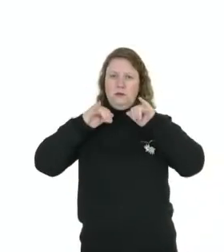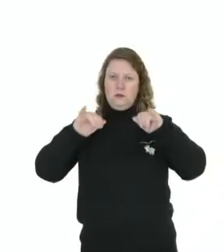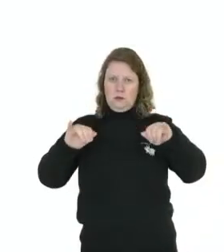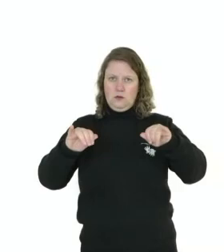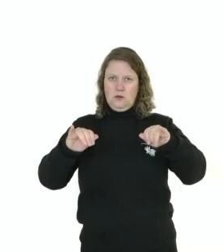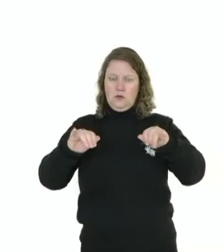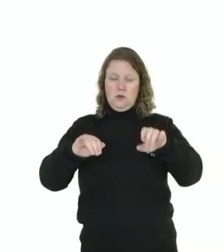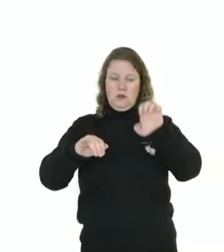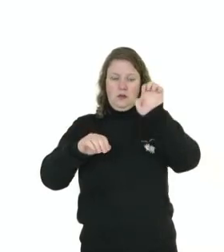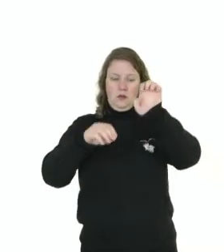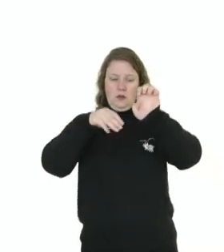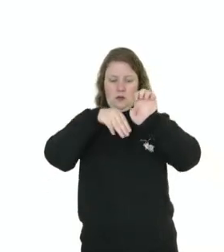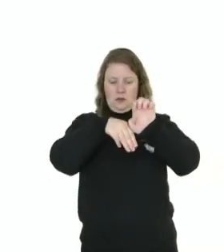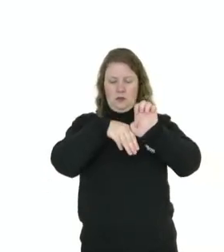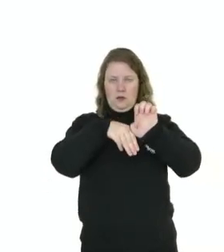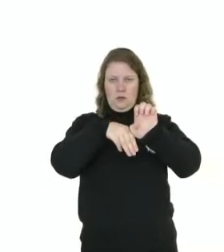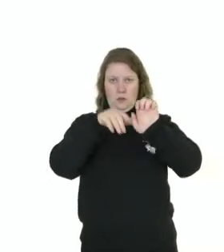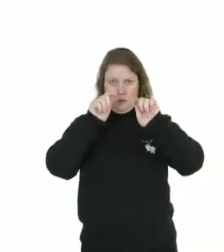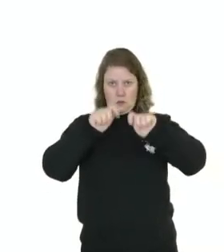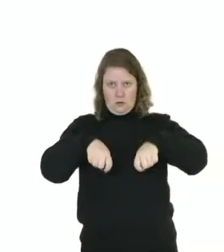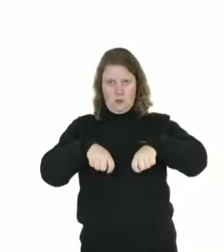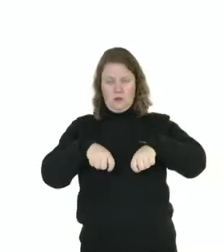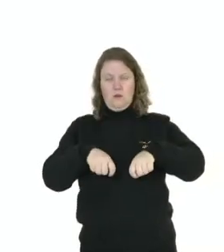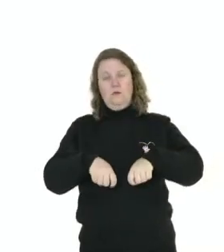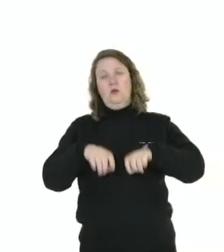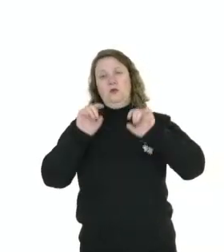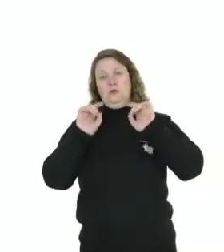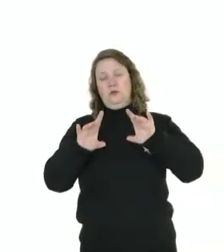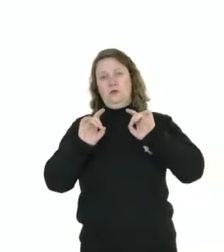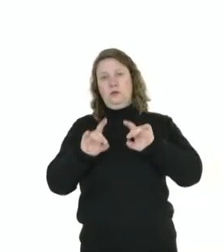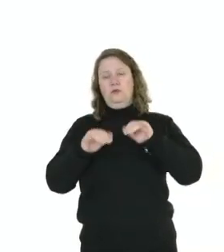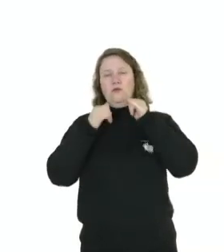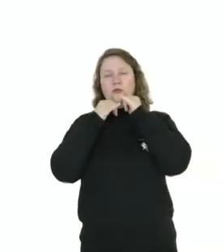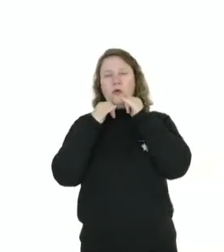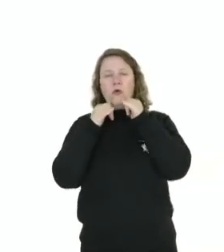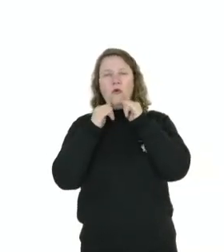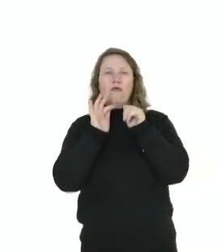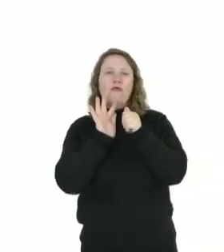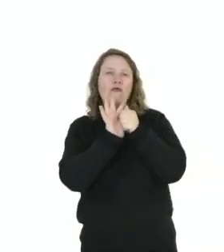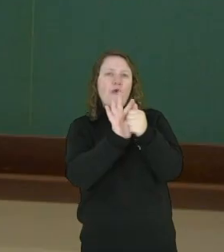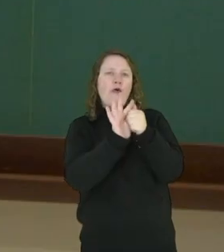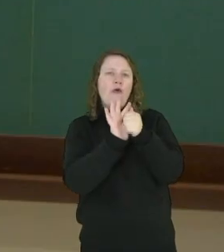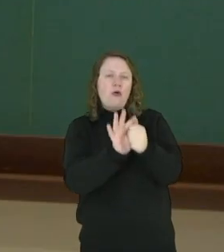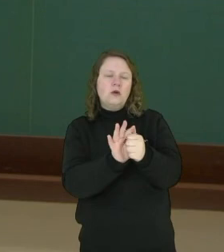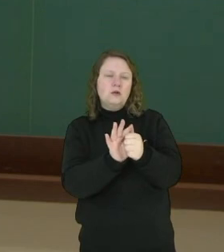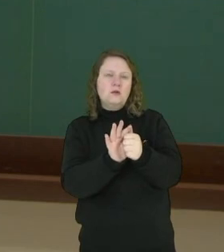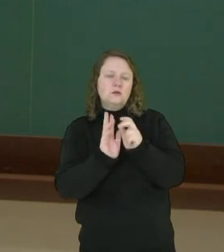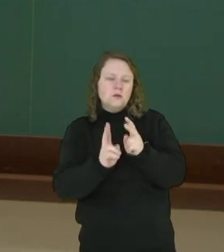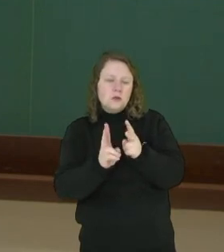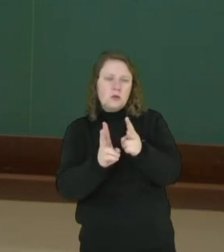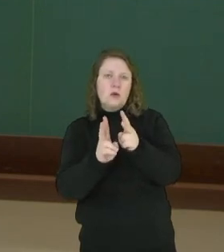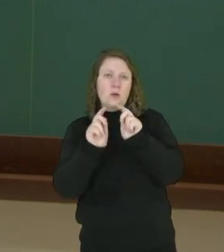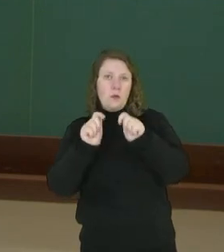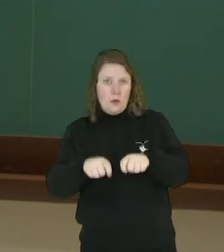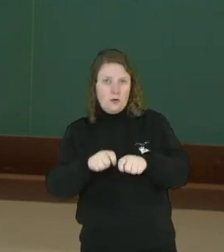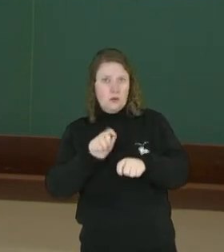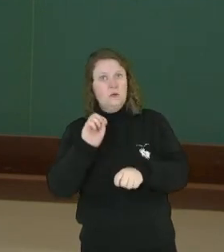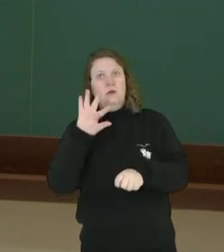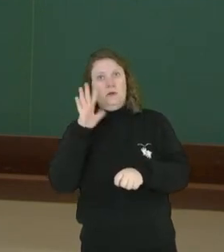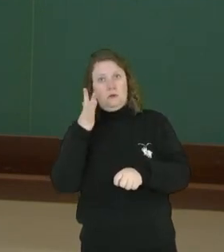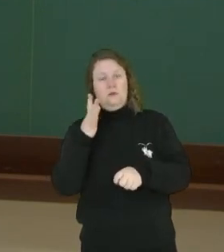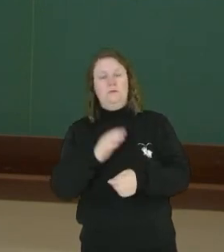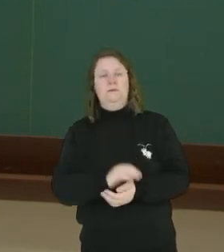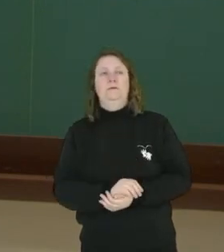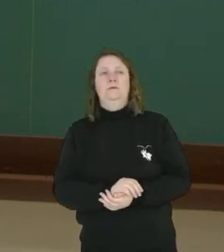o sistema é conservativo, isto é, somente forças conservativas realizam o trabalho, certo? Então é isso que está acontecendo